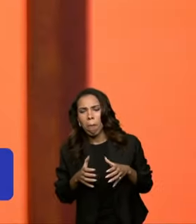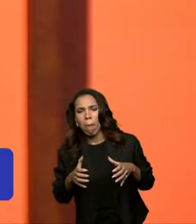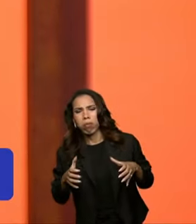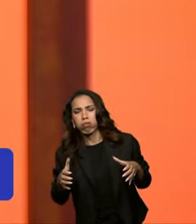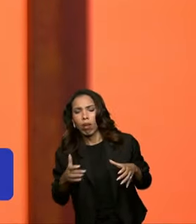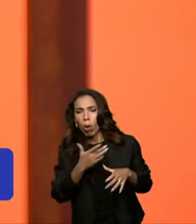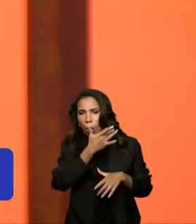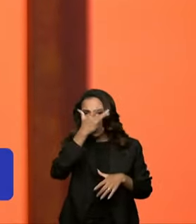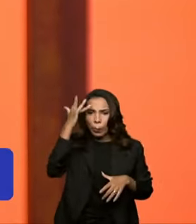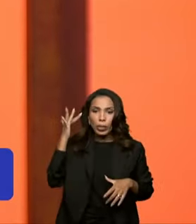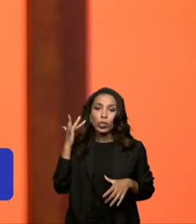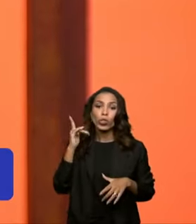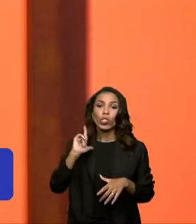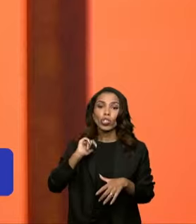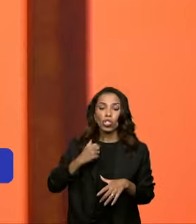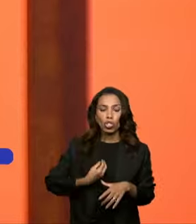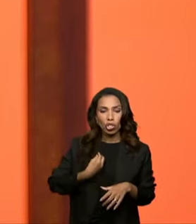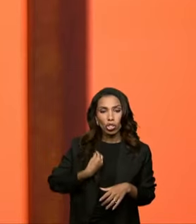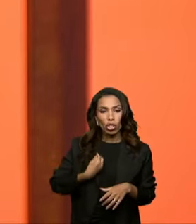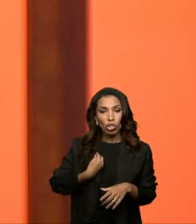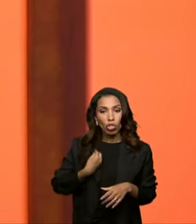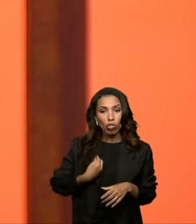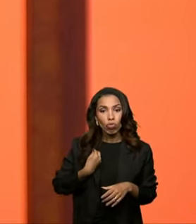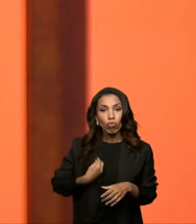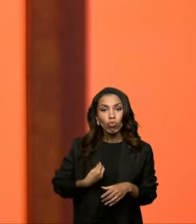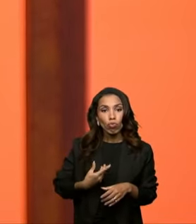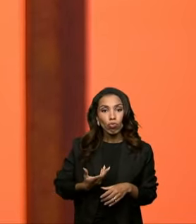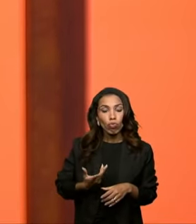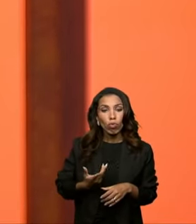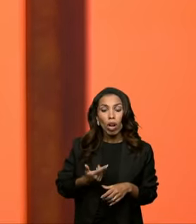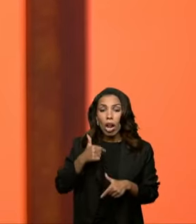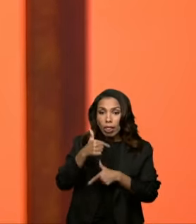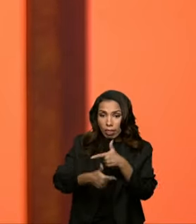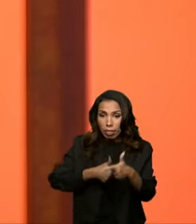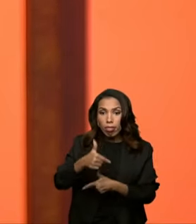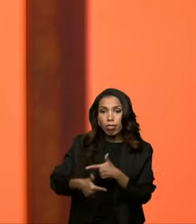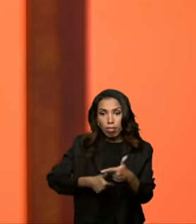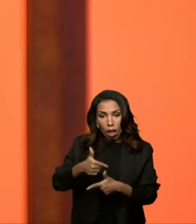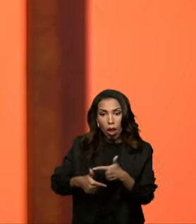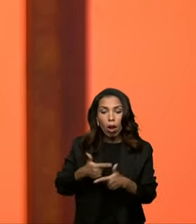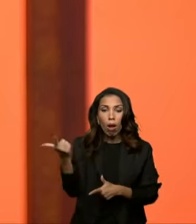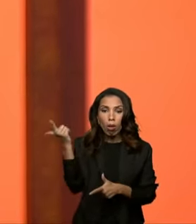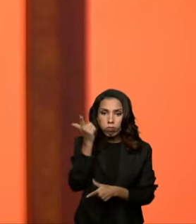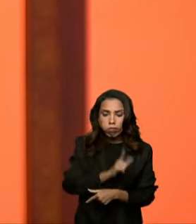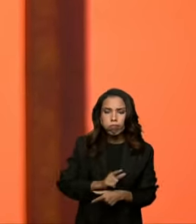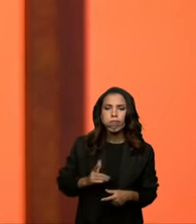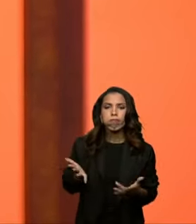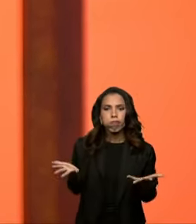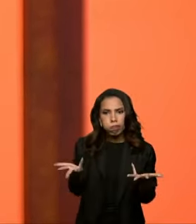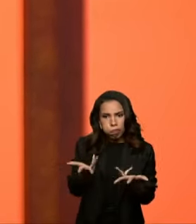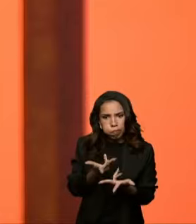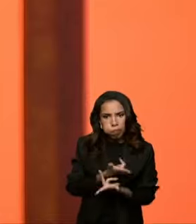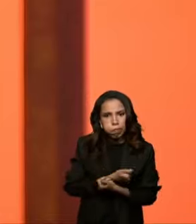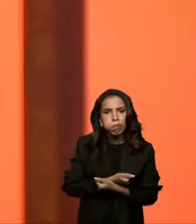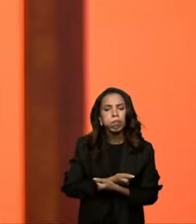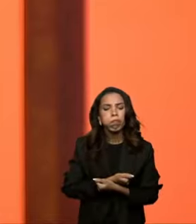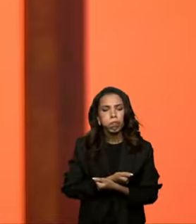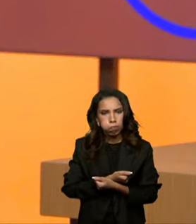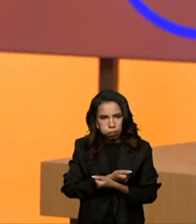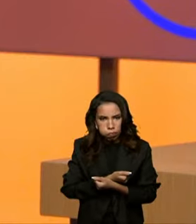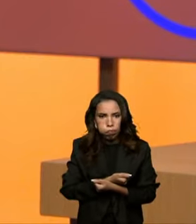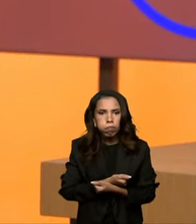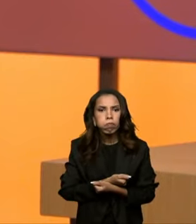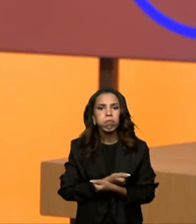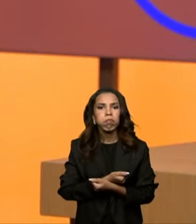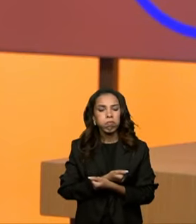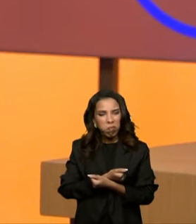Hoje criou-se um mercado, né, de trabalho também, de carnaval, lá em Cabo Passar Verde. Passar